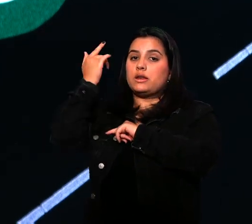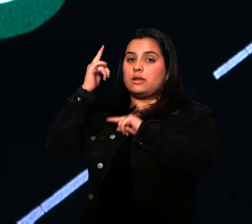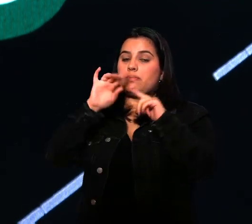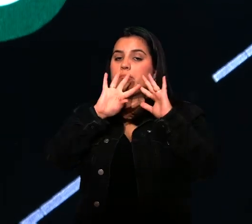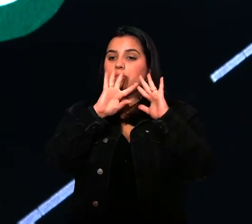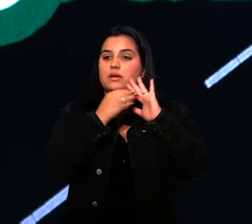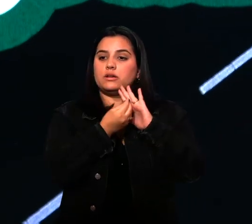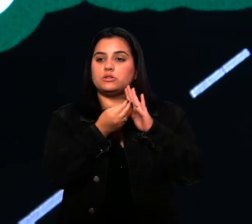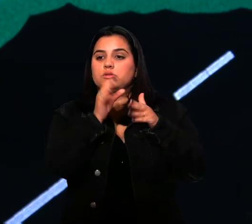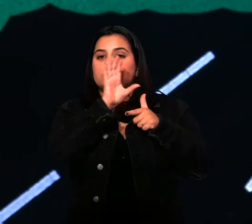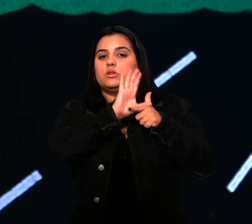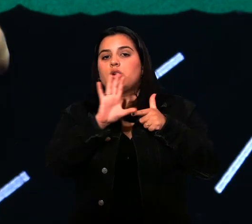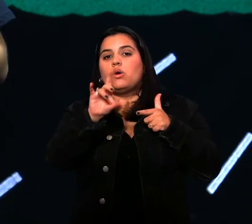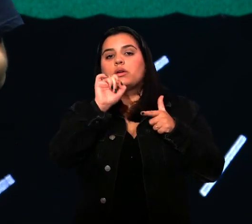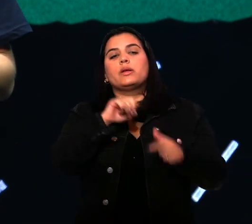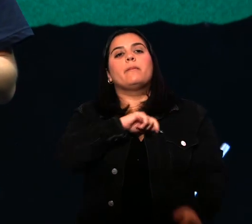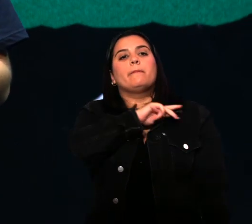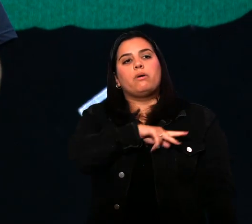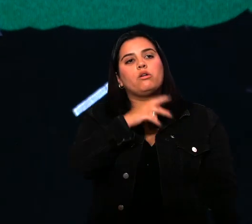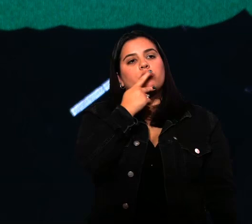dizendo, olha, quando vocês se reúnem,